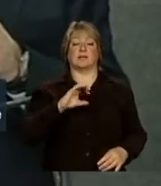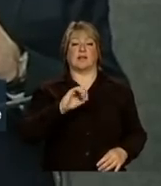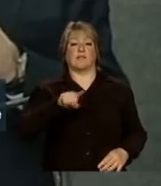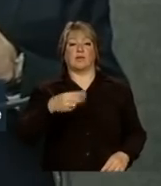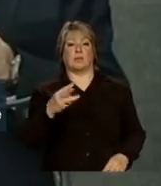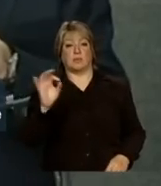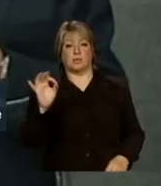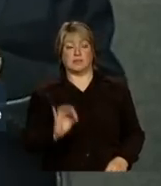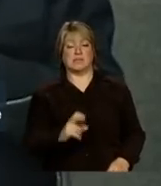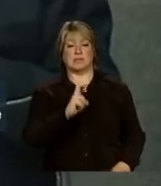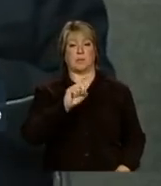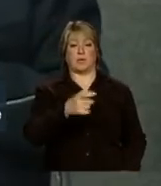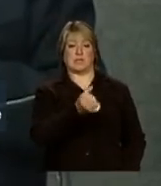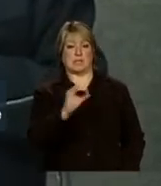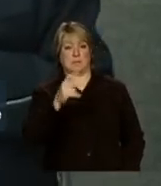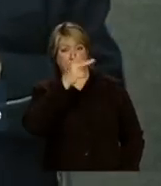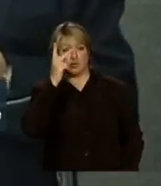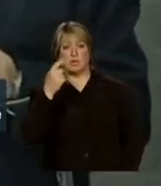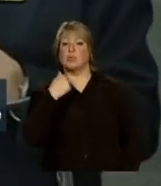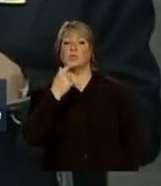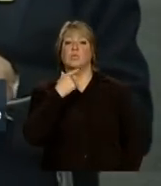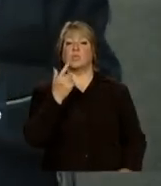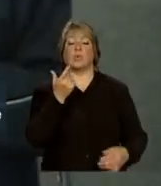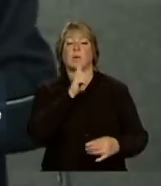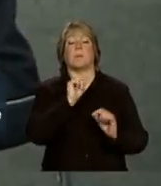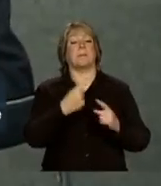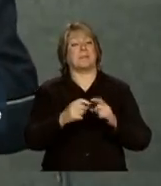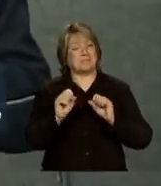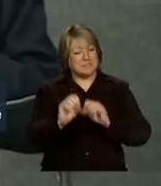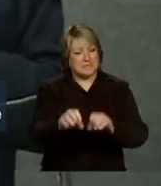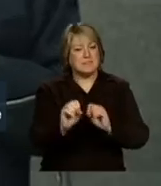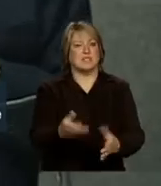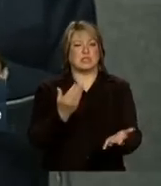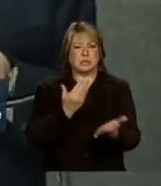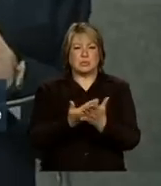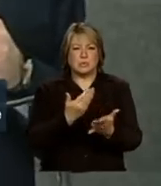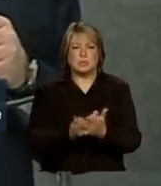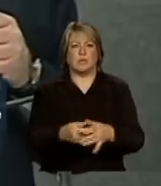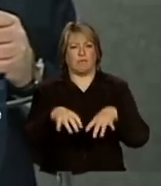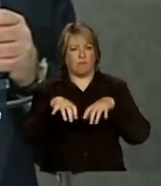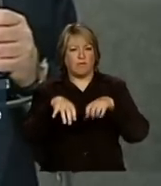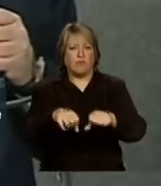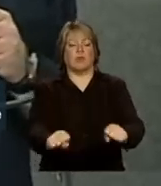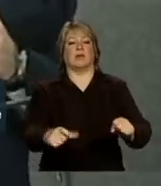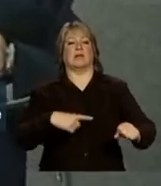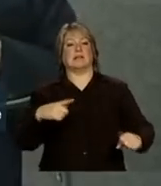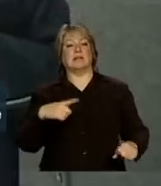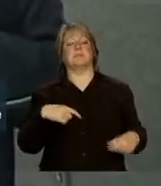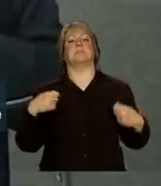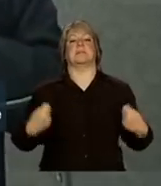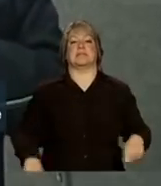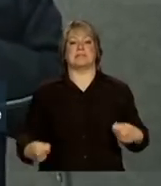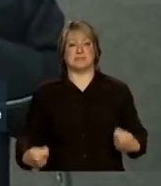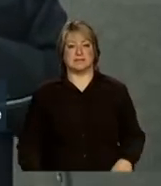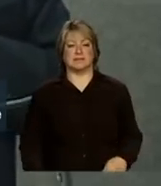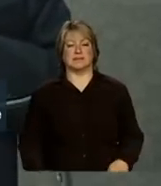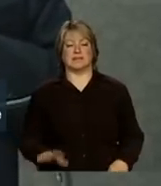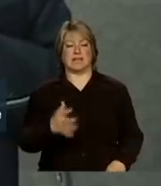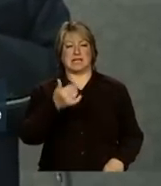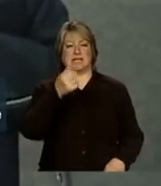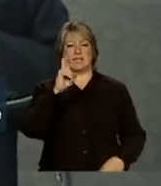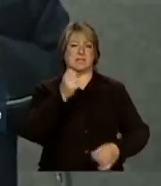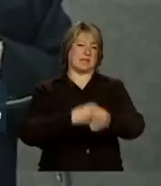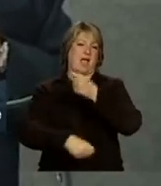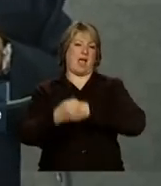5600 pessoas que não atingiram porque eu tenho que educar senão e isso veio de uma debate lá H há uns 15 anos